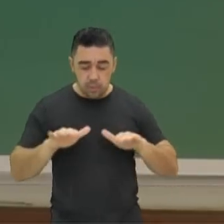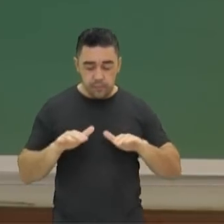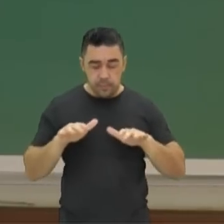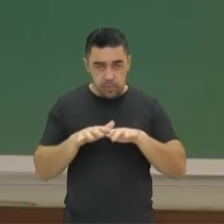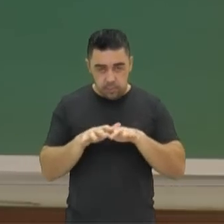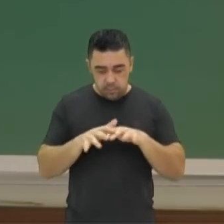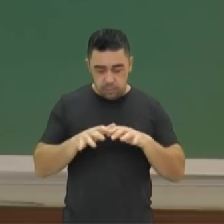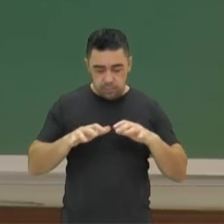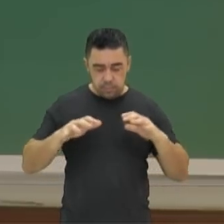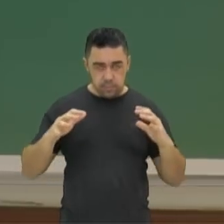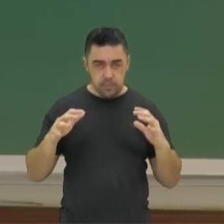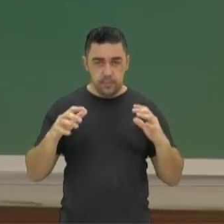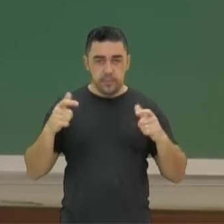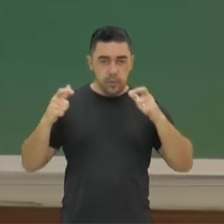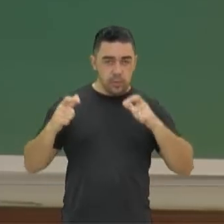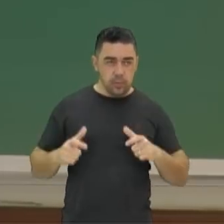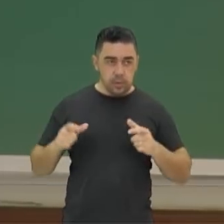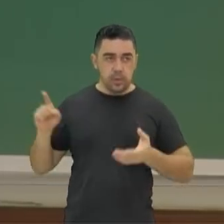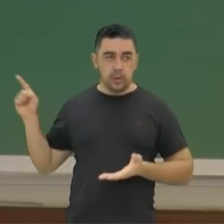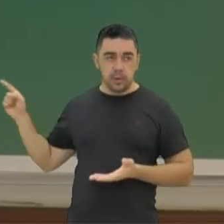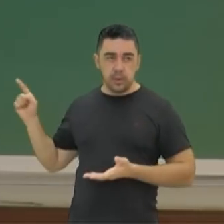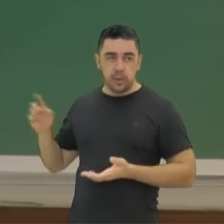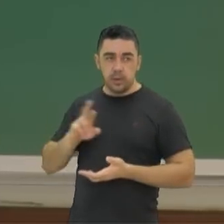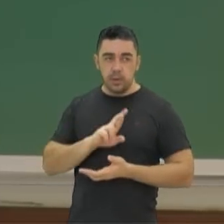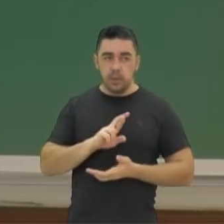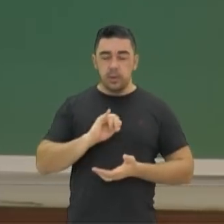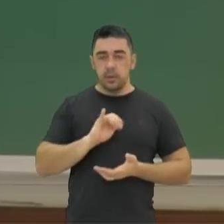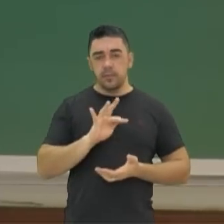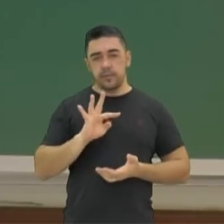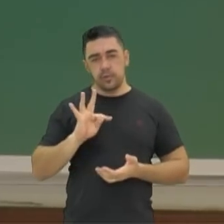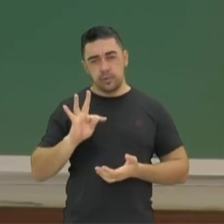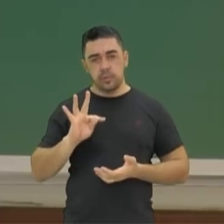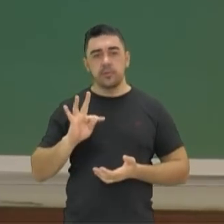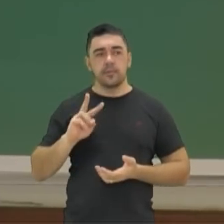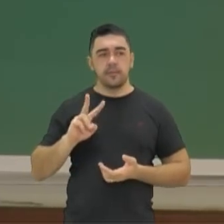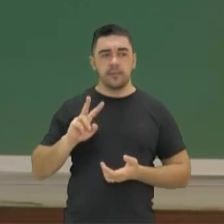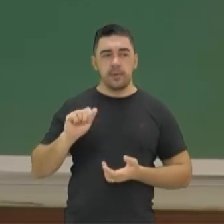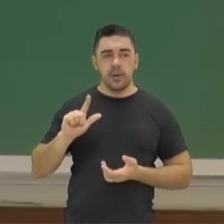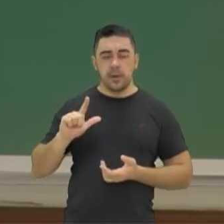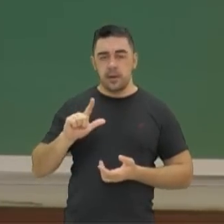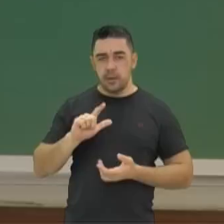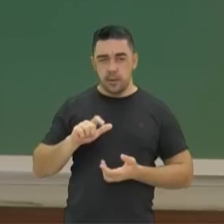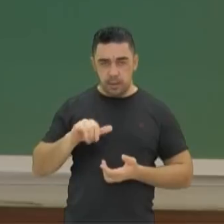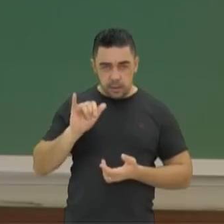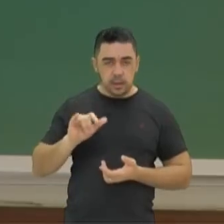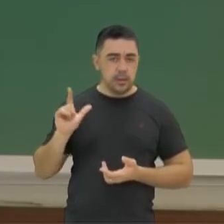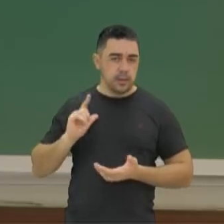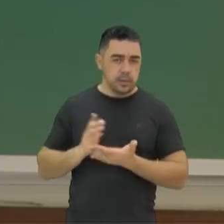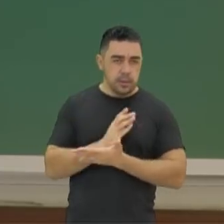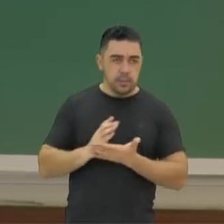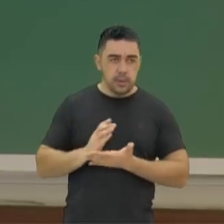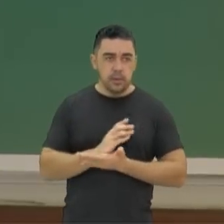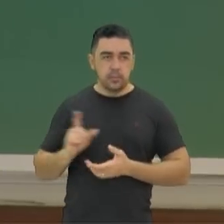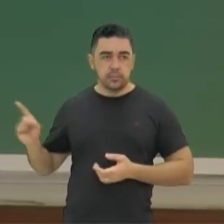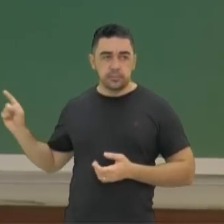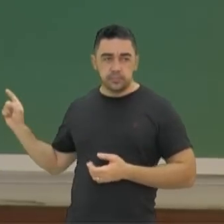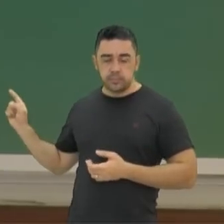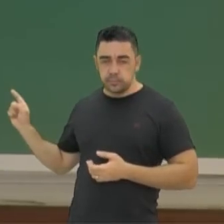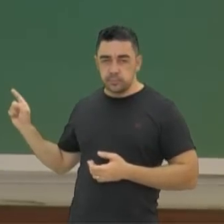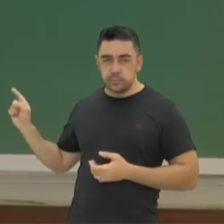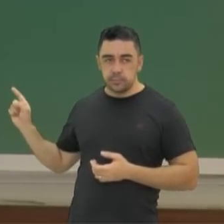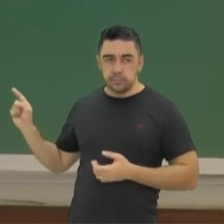placas tectônicas na região conhecida como Rift Valley separou populações dessa espécie com nome estranho aí, os